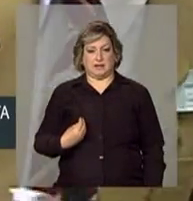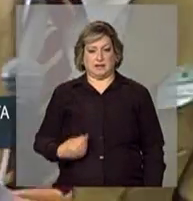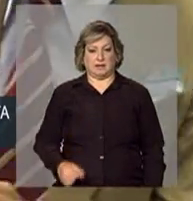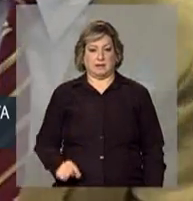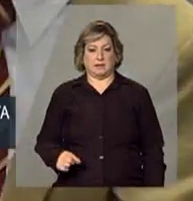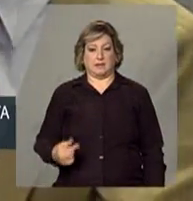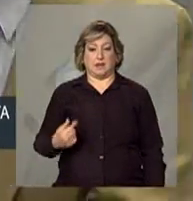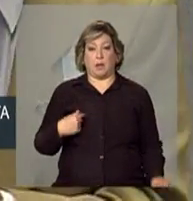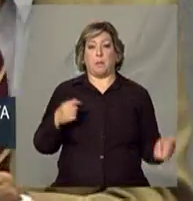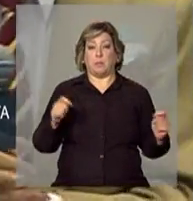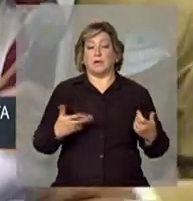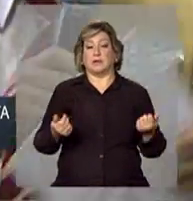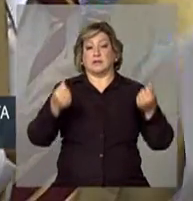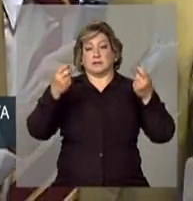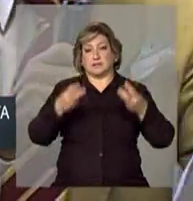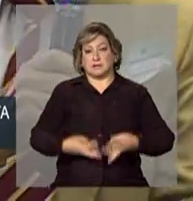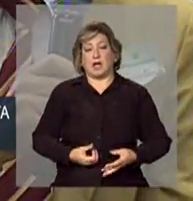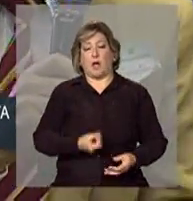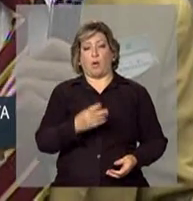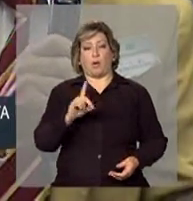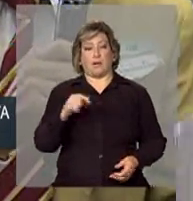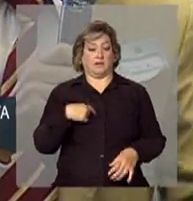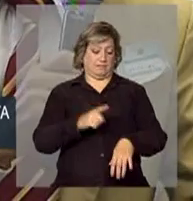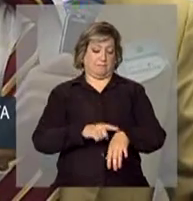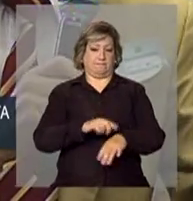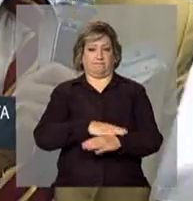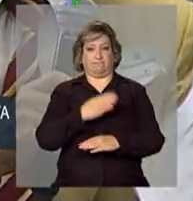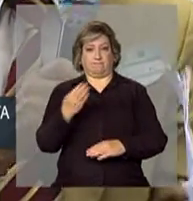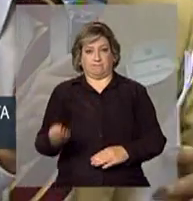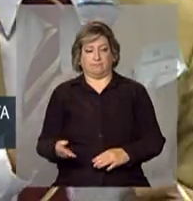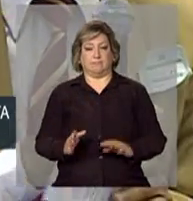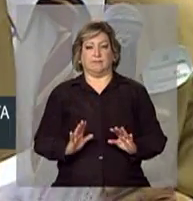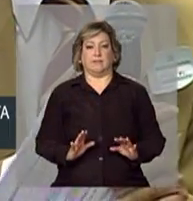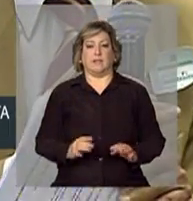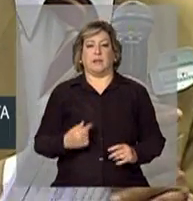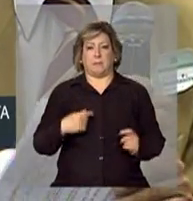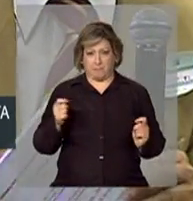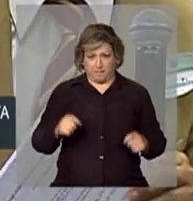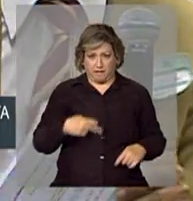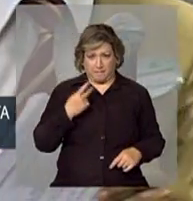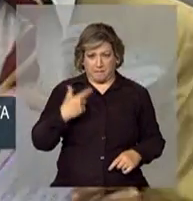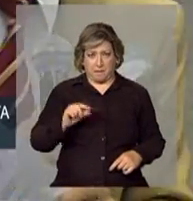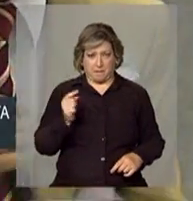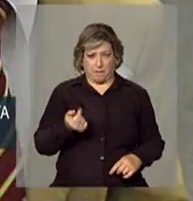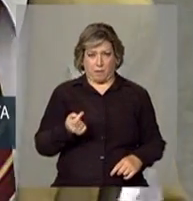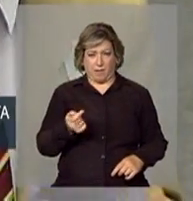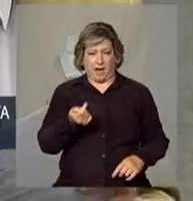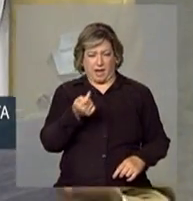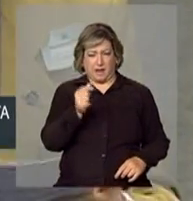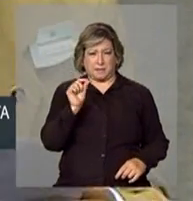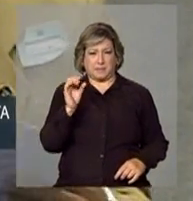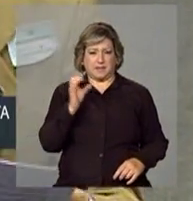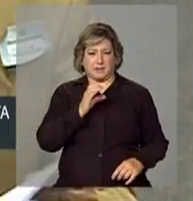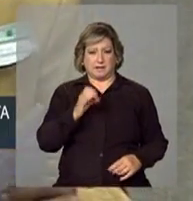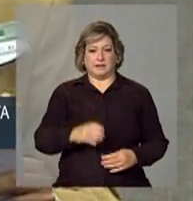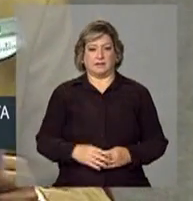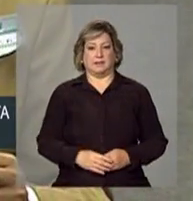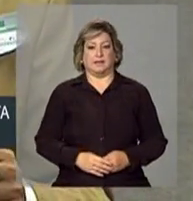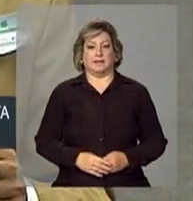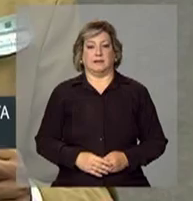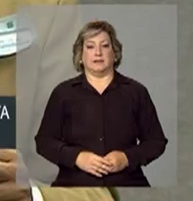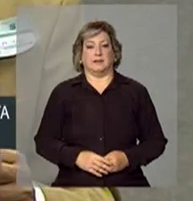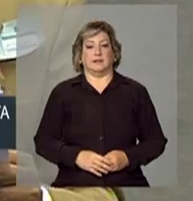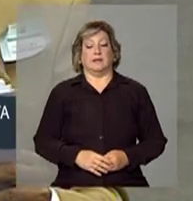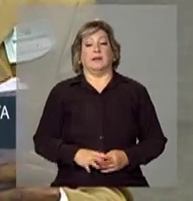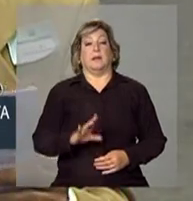alguns casos aqui, mas não é o caso, estou até abusando. Posso abusar mais um pouquinho? Rapidinho. Não, a questão é modesta, que nós